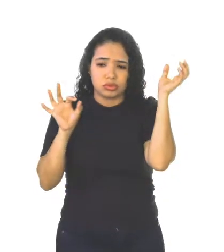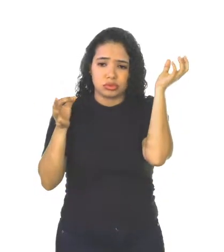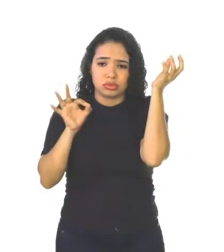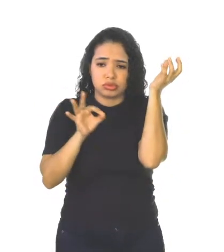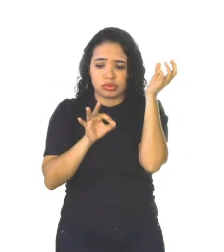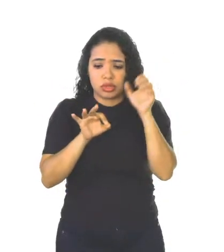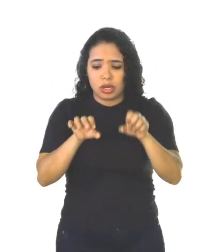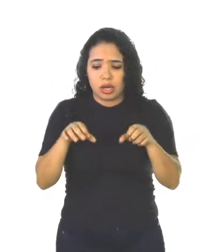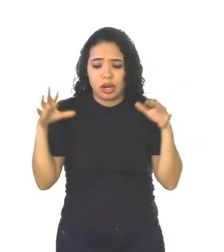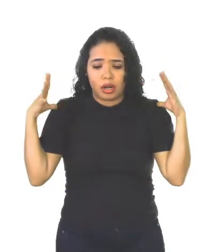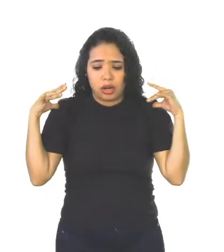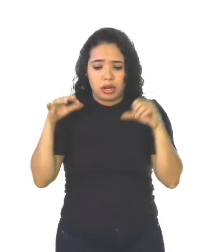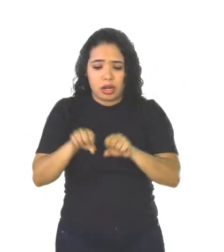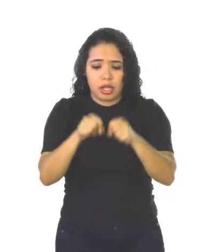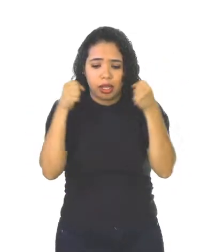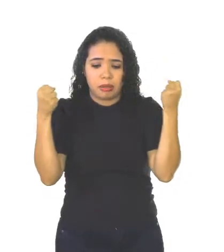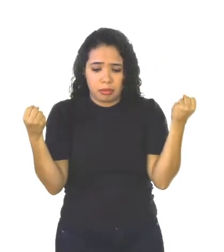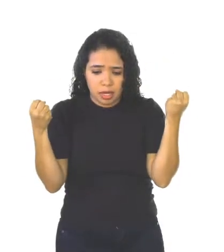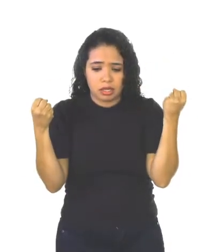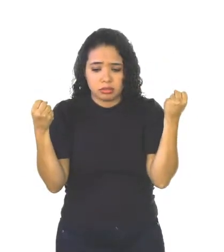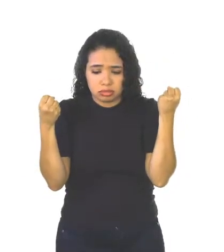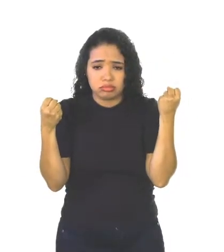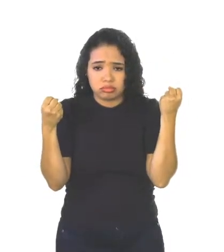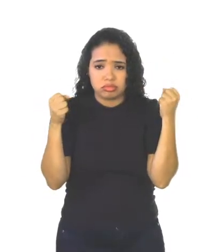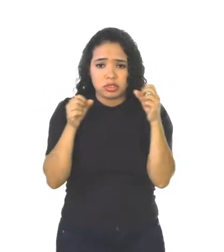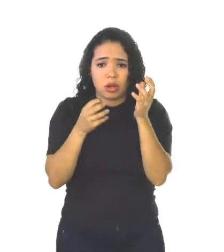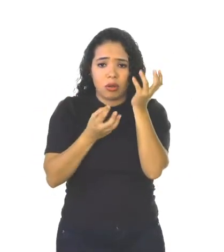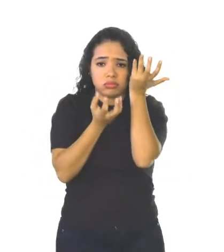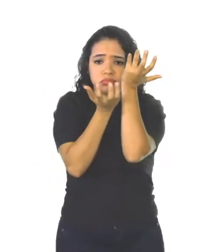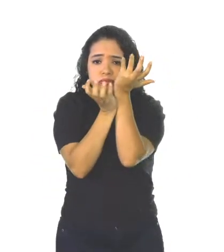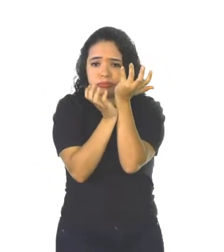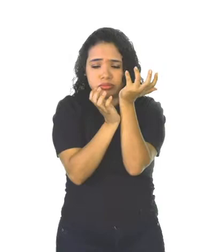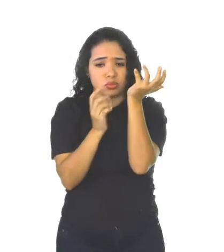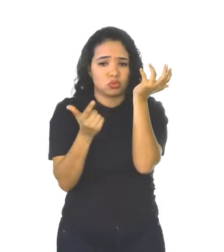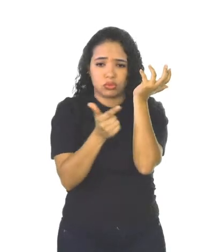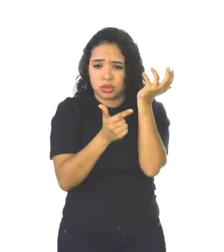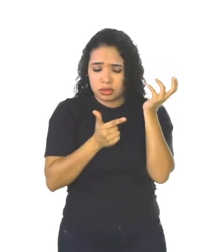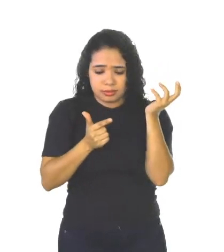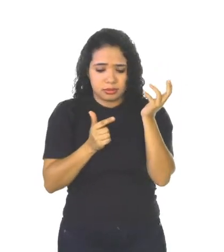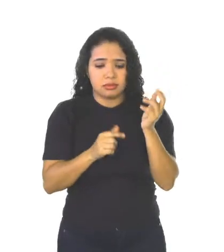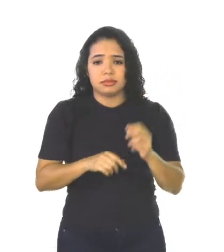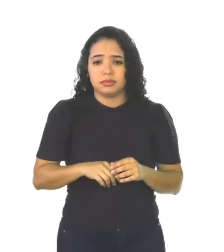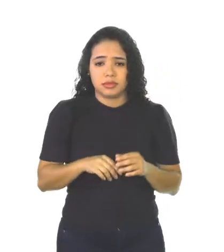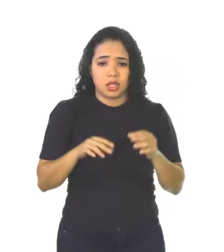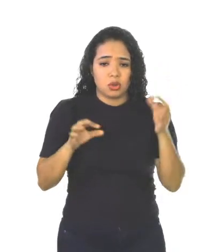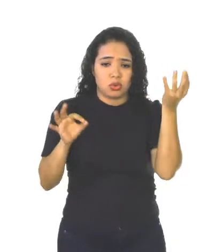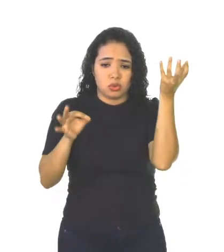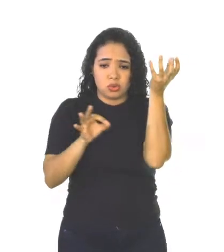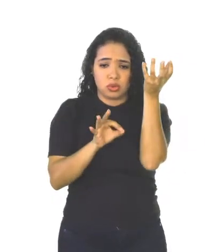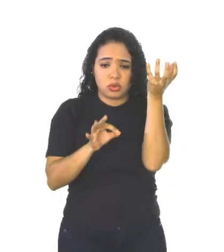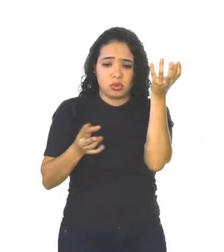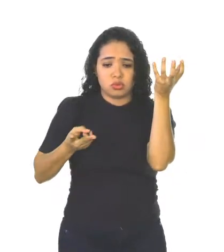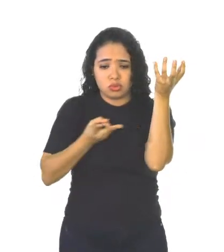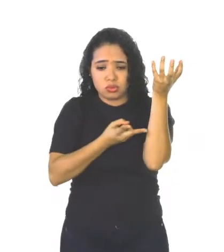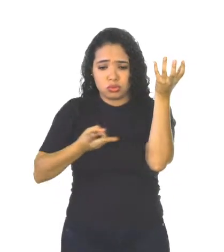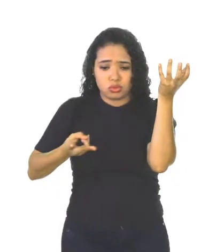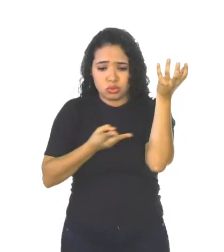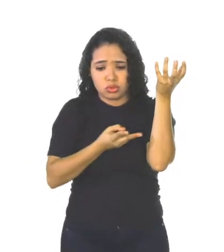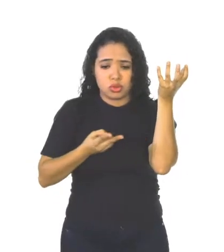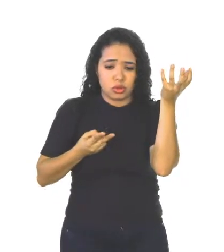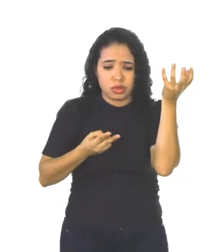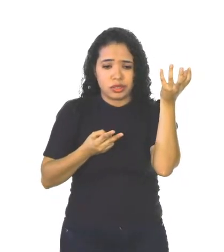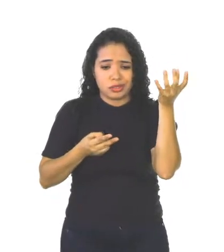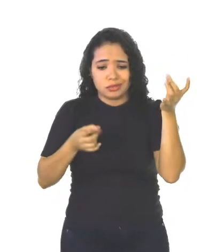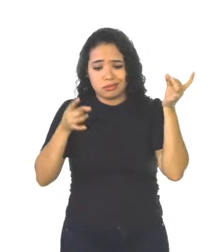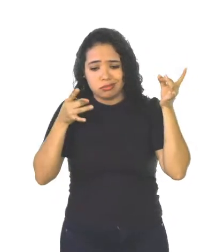ninho. Estavam em semelhante situação, desamparados, sem cuidados, abandonados sem